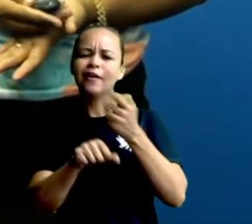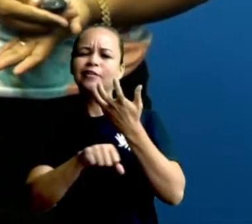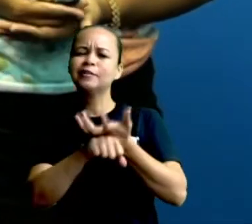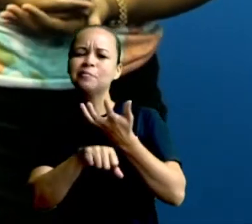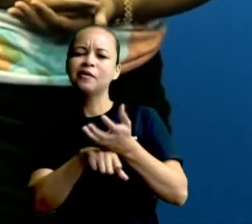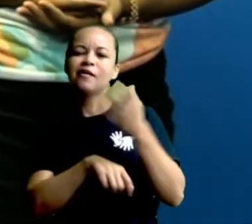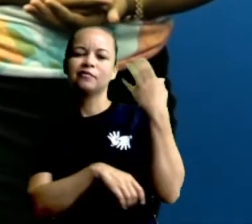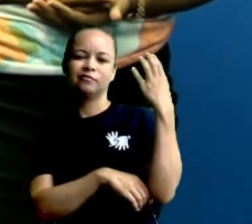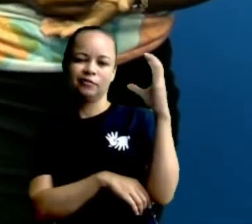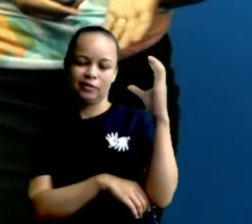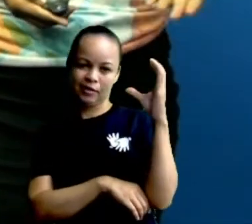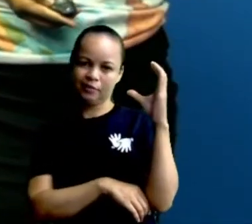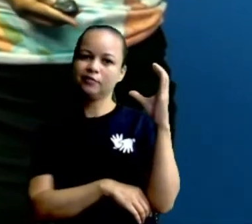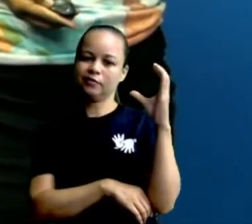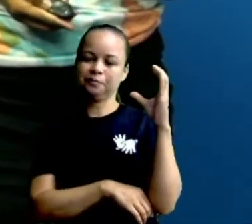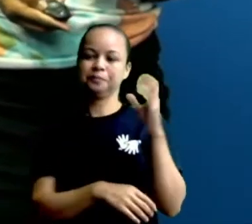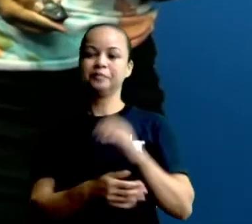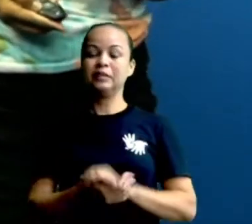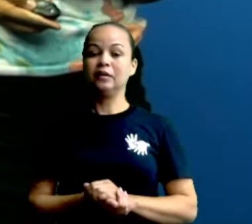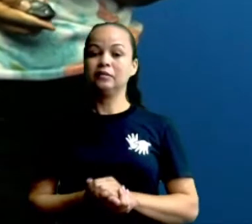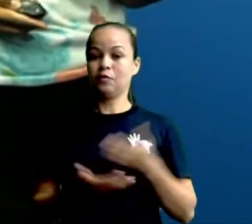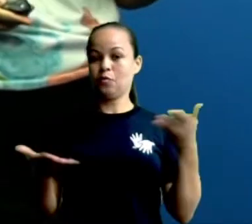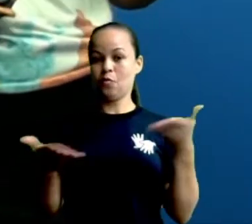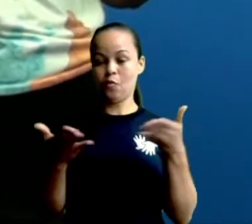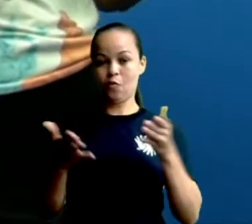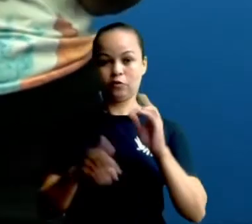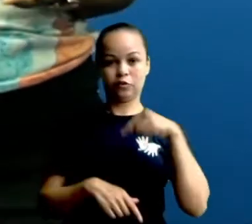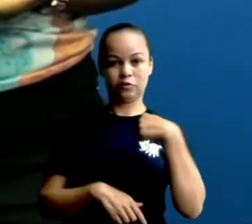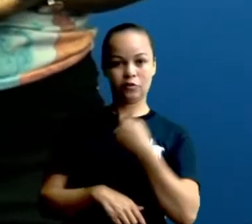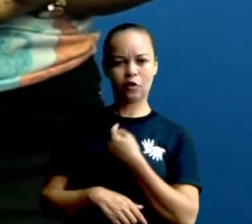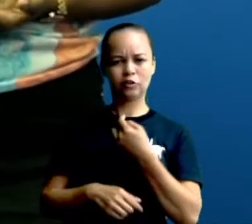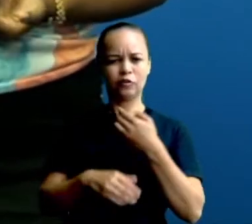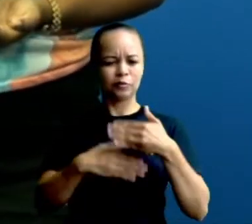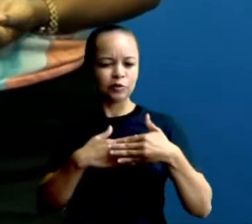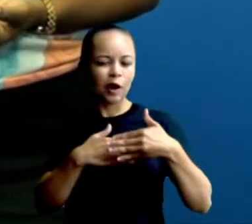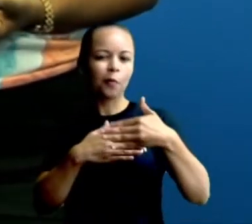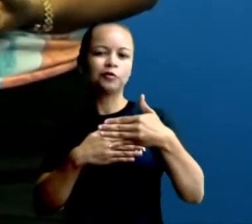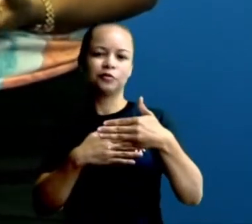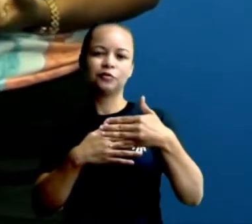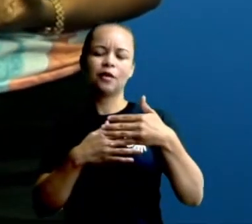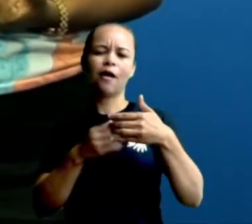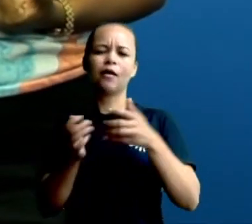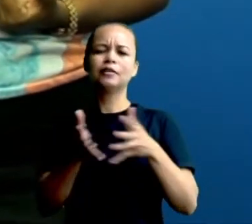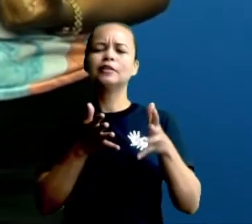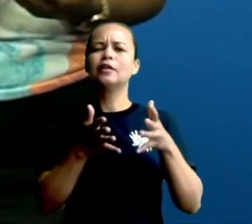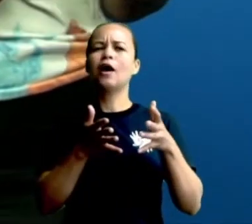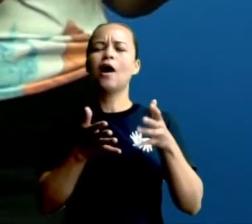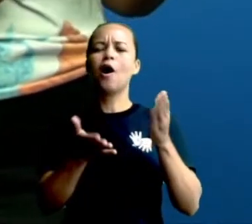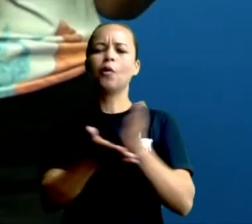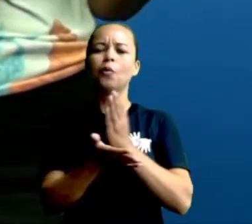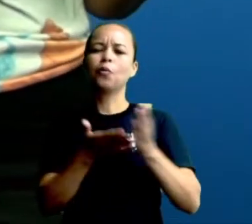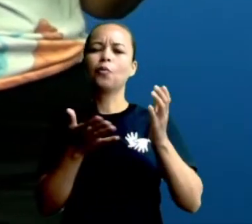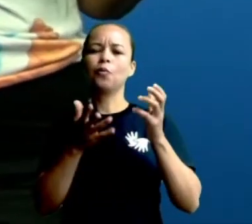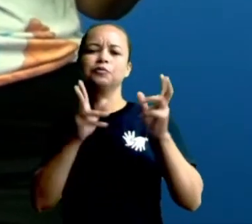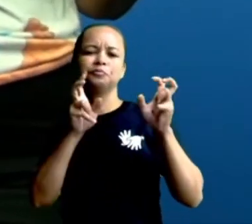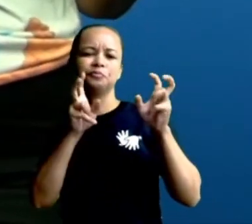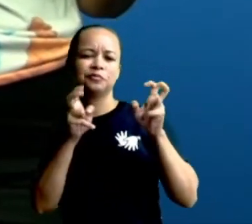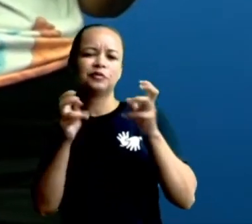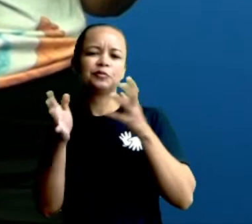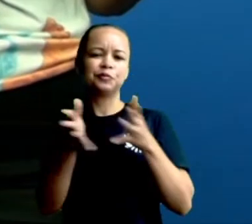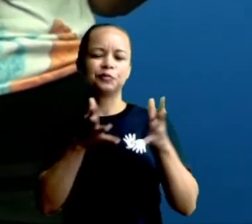da Natureza. E hoje nós vamos dar continuidade a alguns assuntos sobre